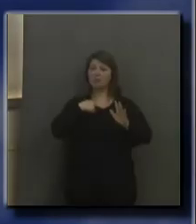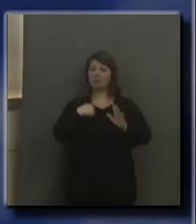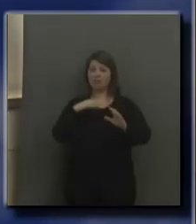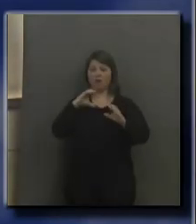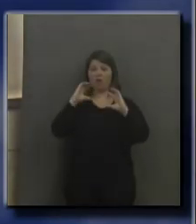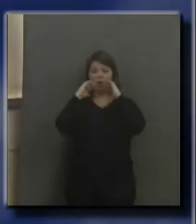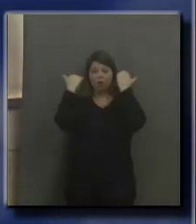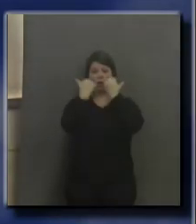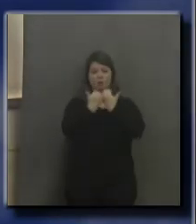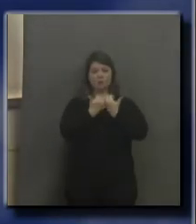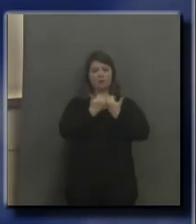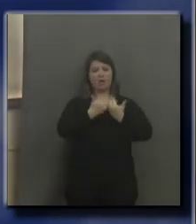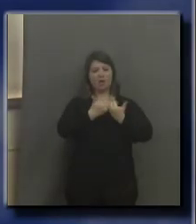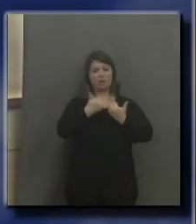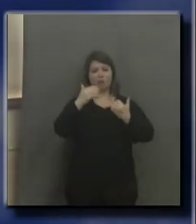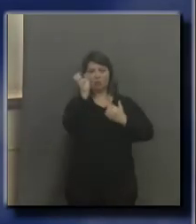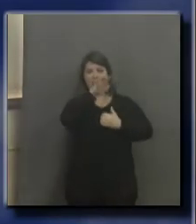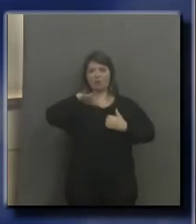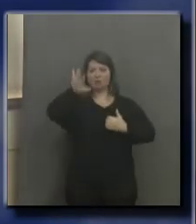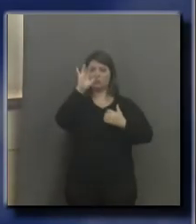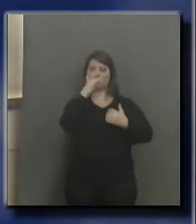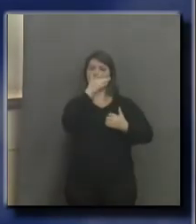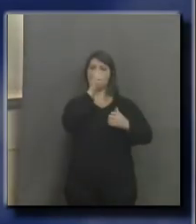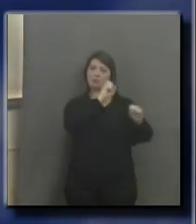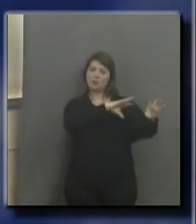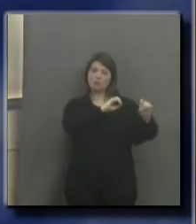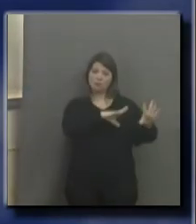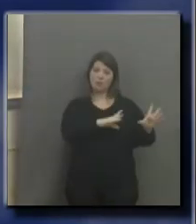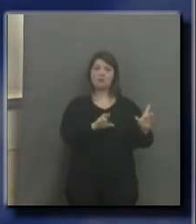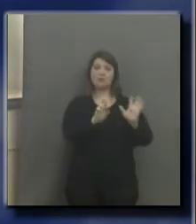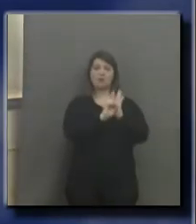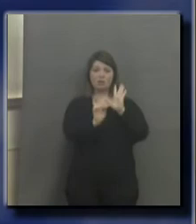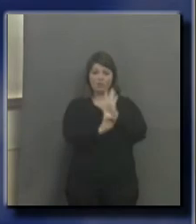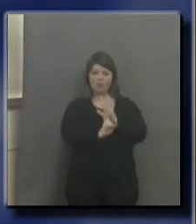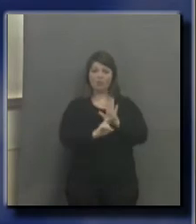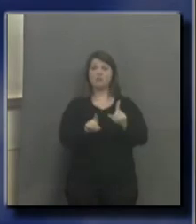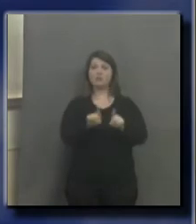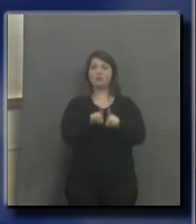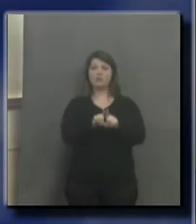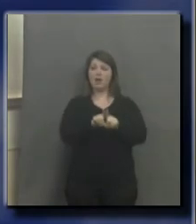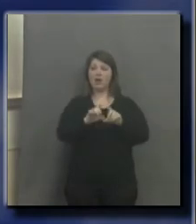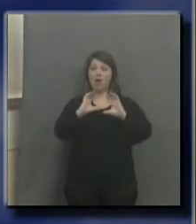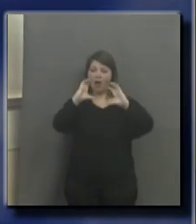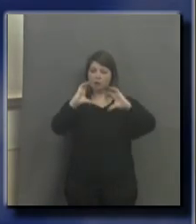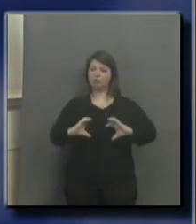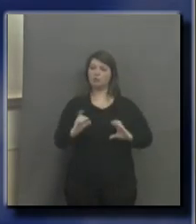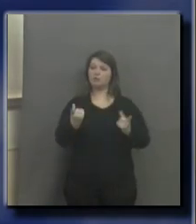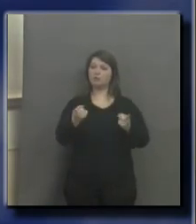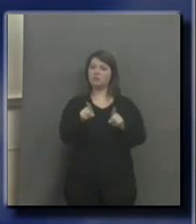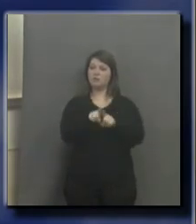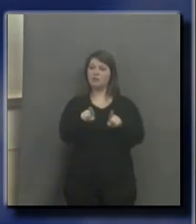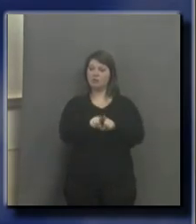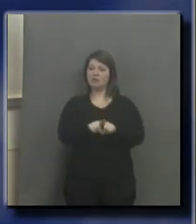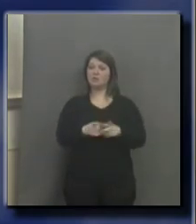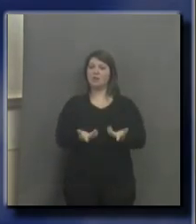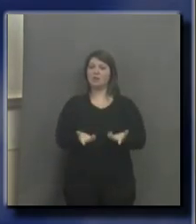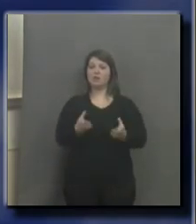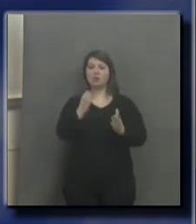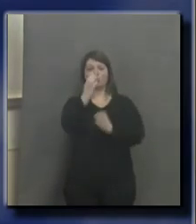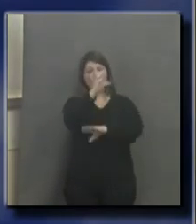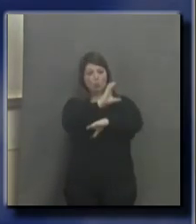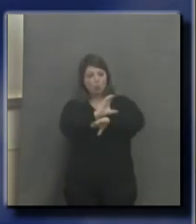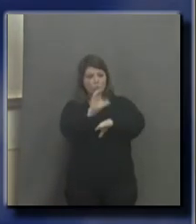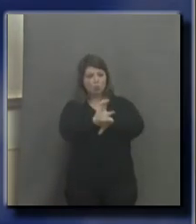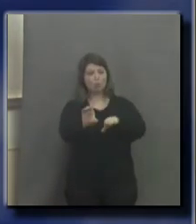Conselho Nacional de Educação que regem a constituição e a organização de um curso